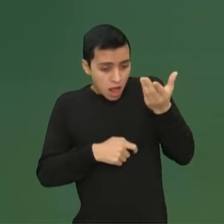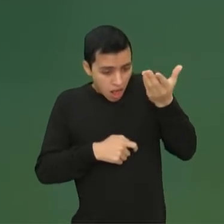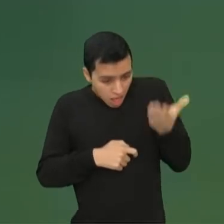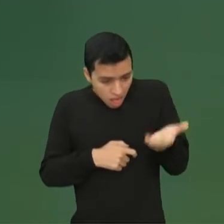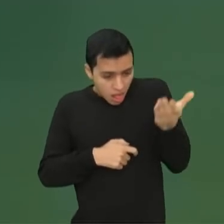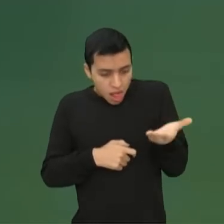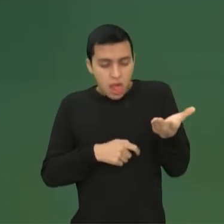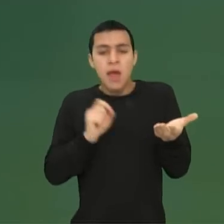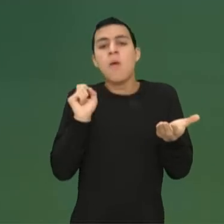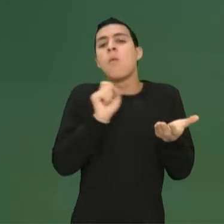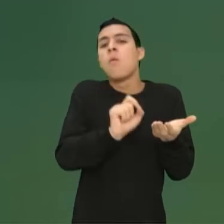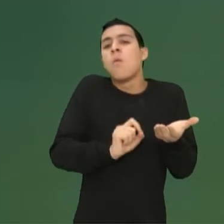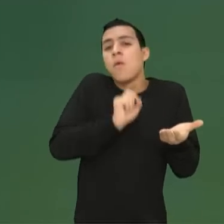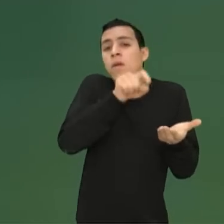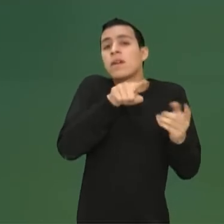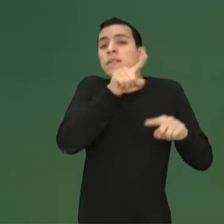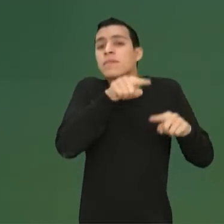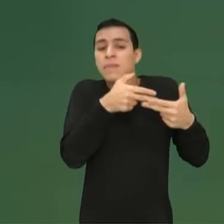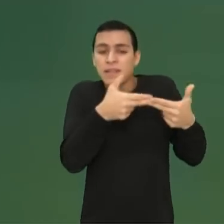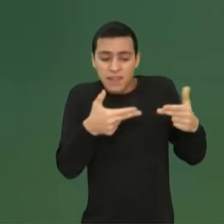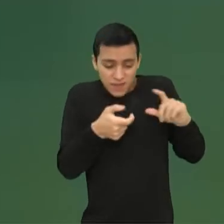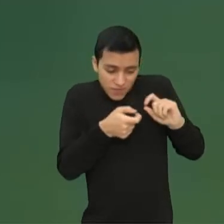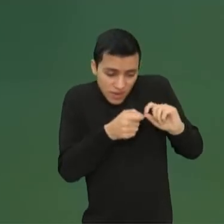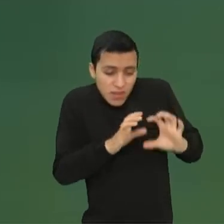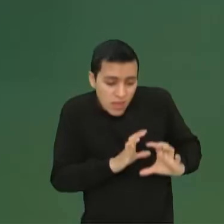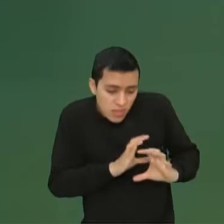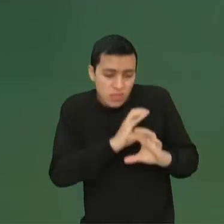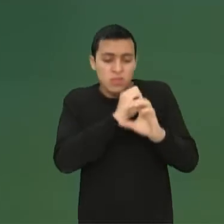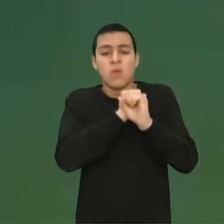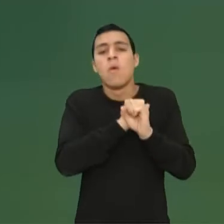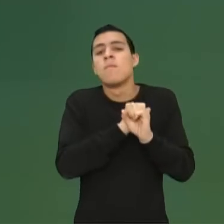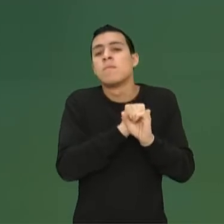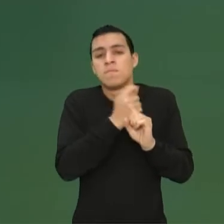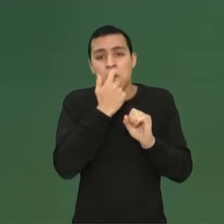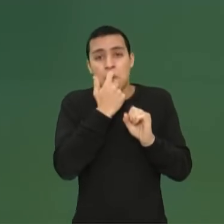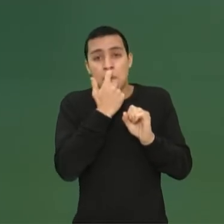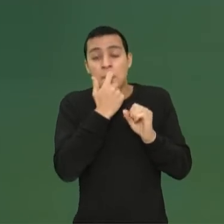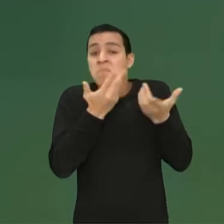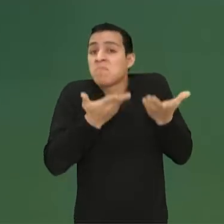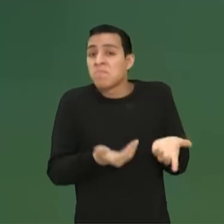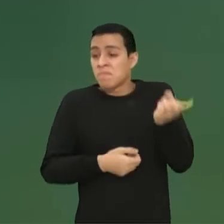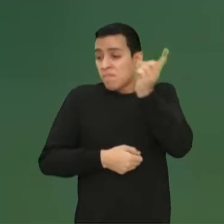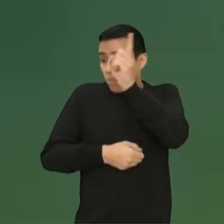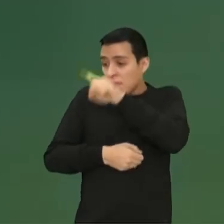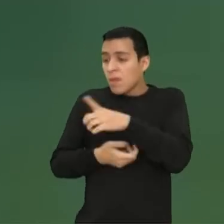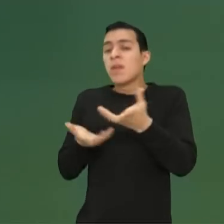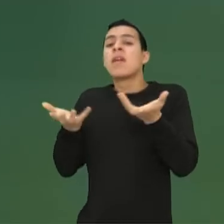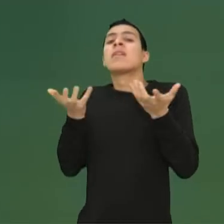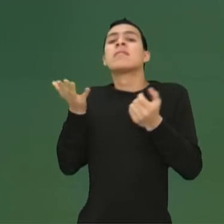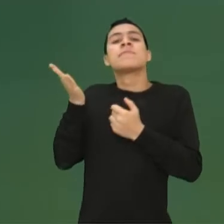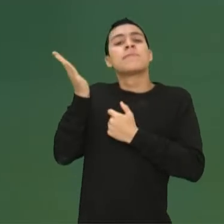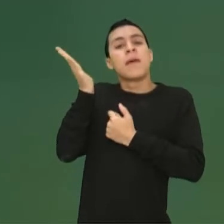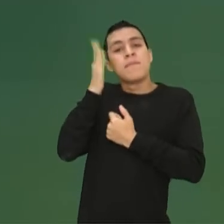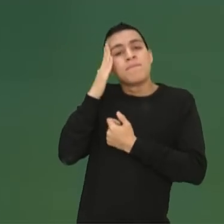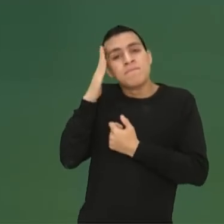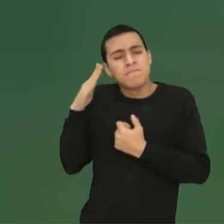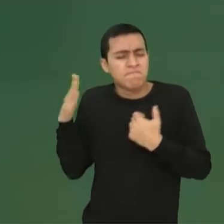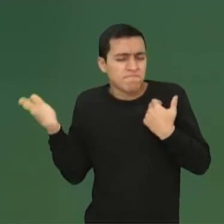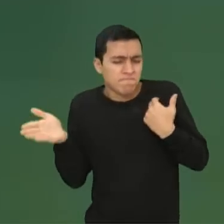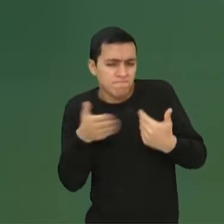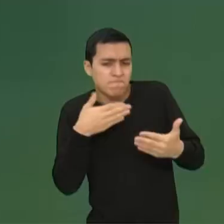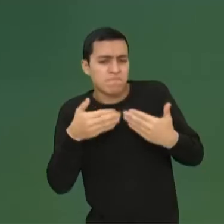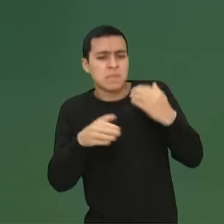do que esse material é feito, a quantidade do que ele é feito. Agora eu quero saber, não importa